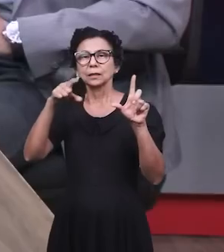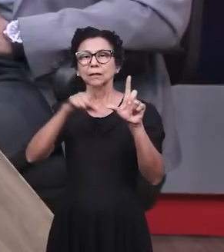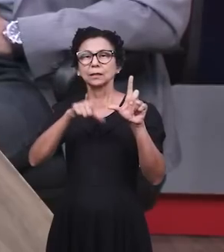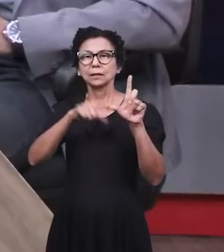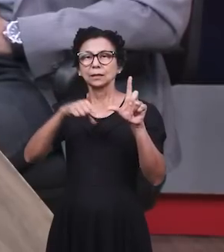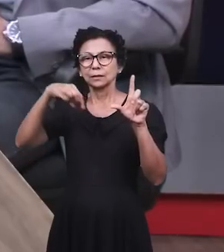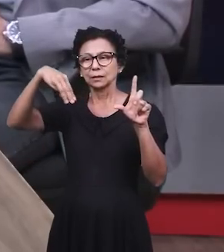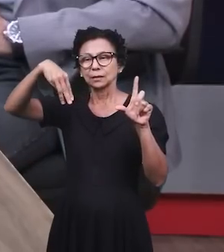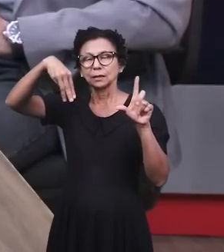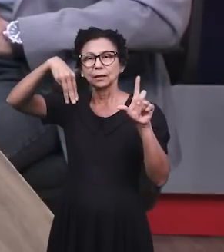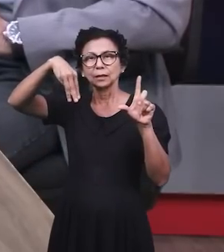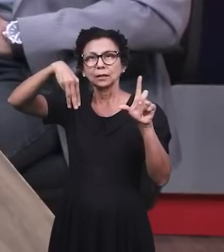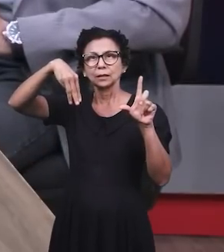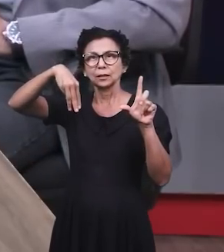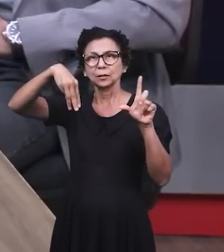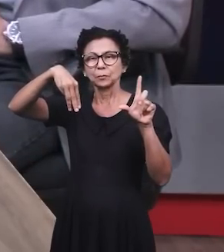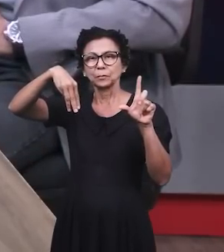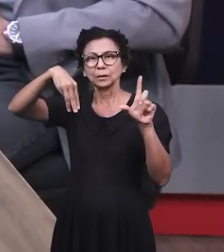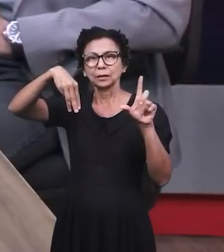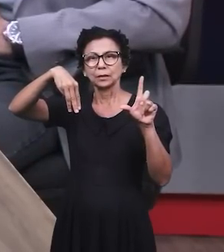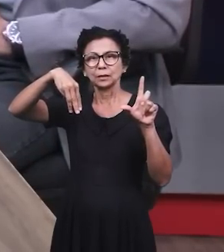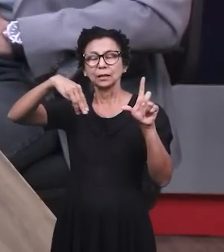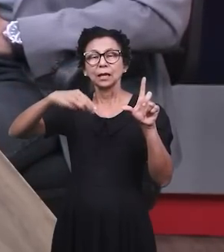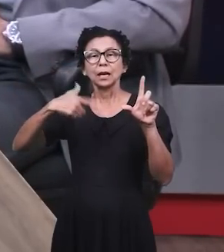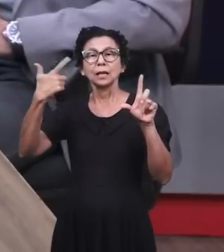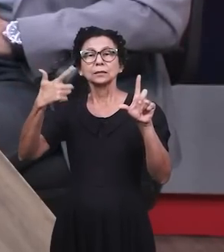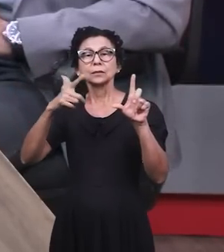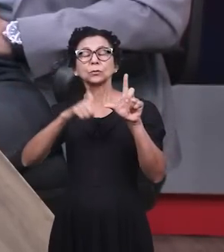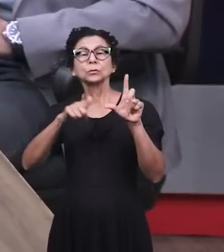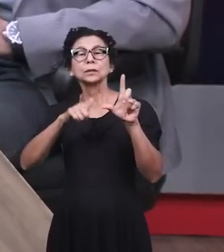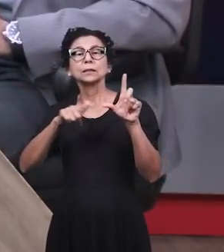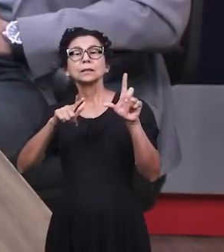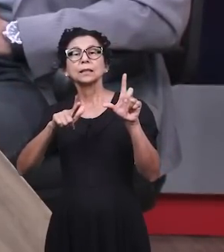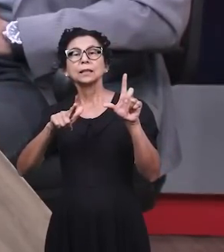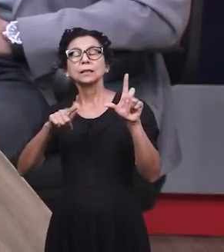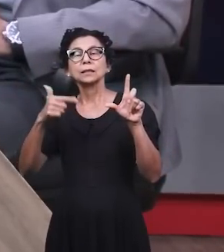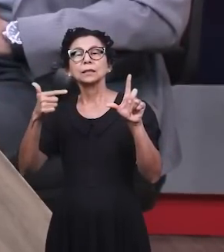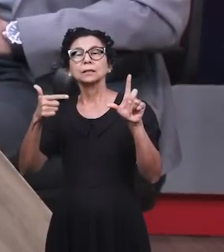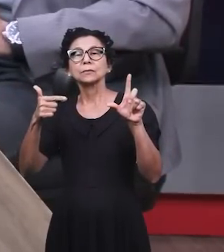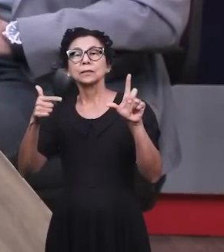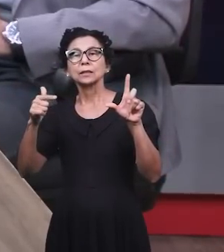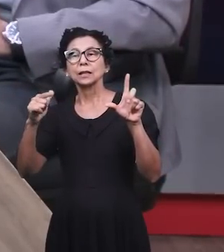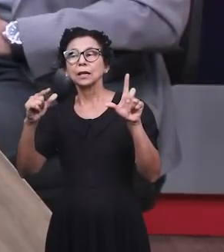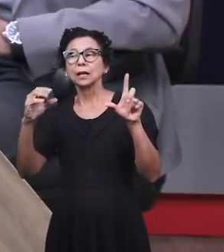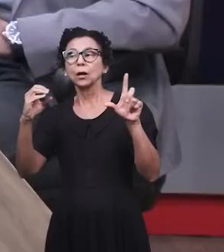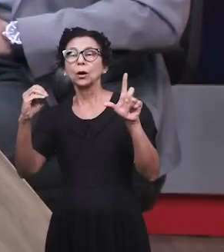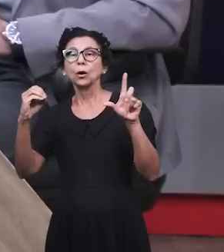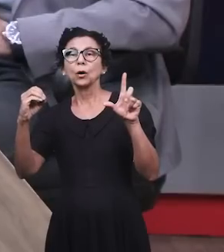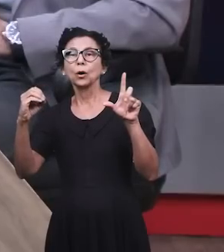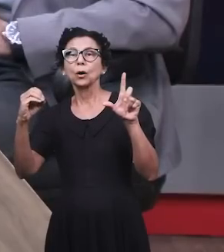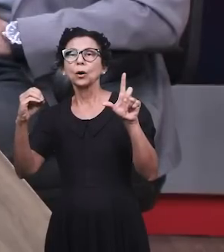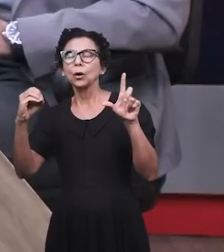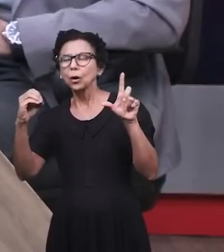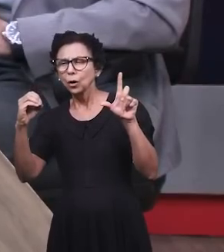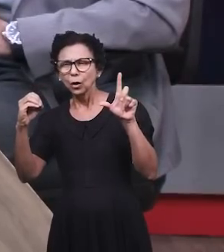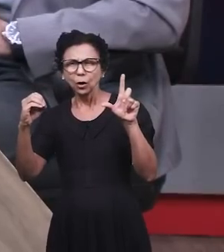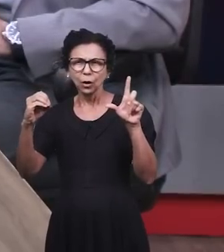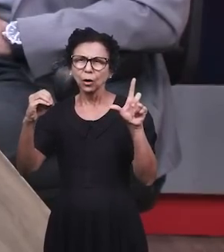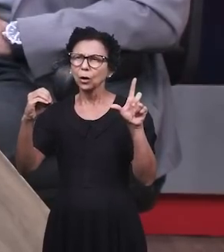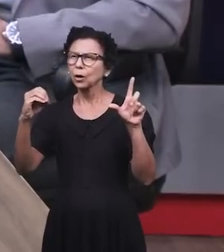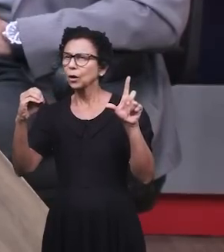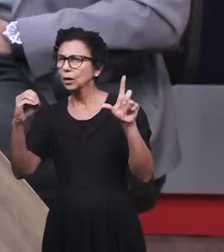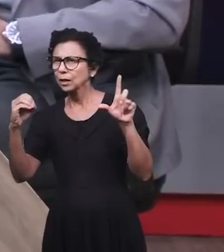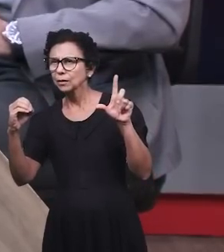das linhas aqui, né? Das linhas. Aí a segunda letra da frase, você já vai na letra O, você procura onde está a letra